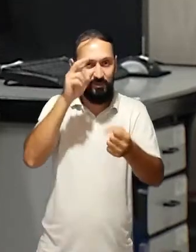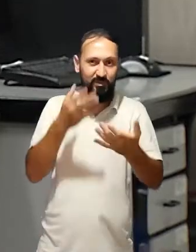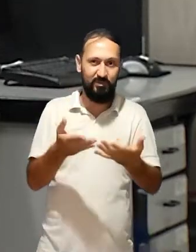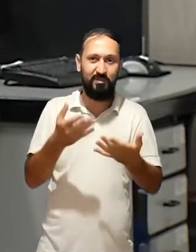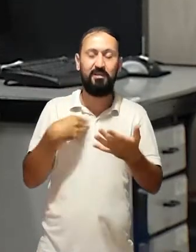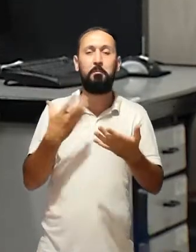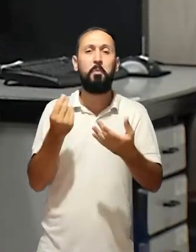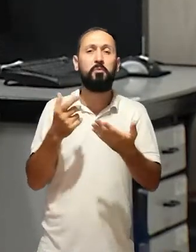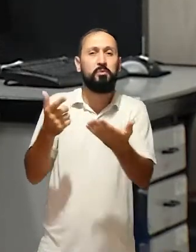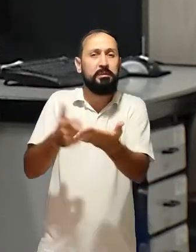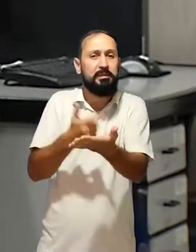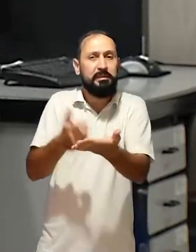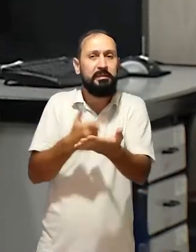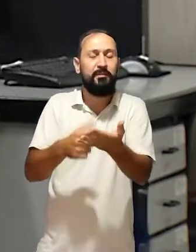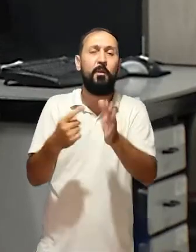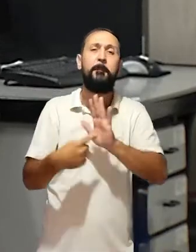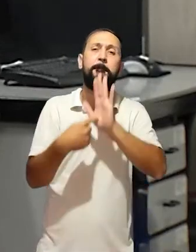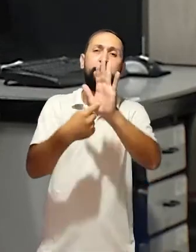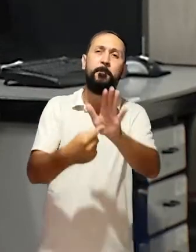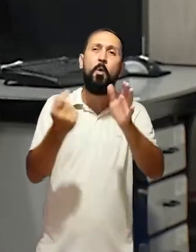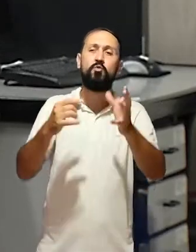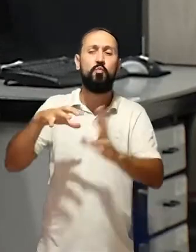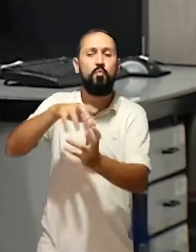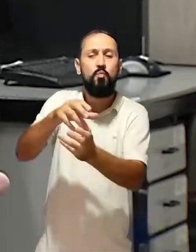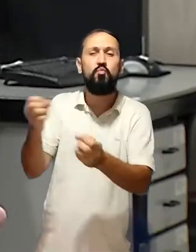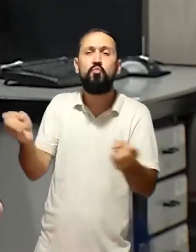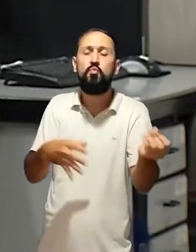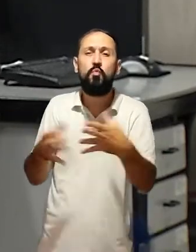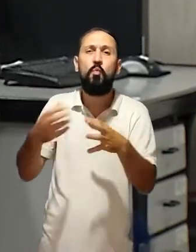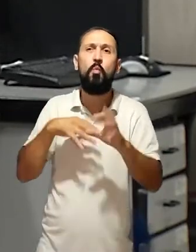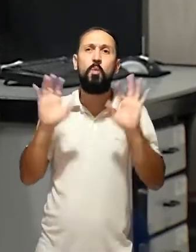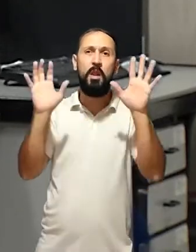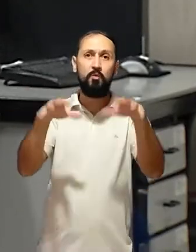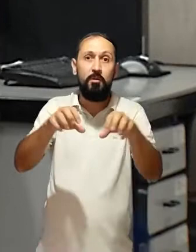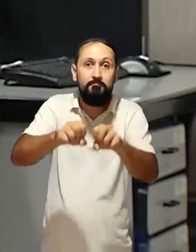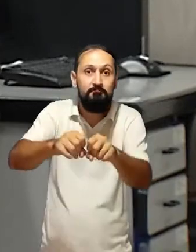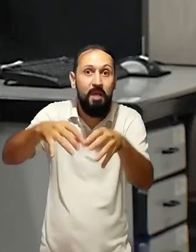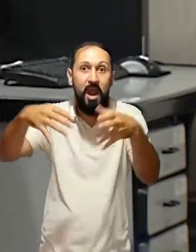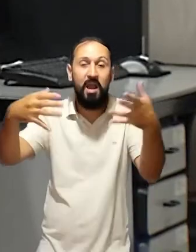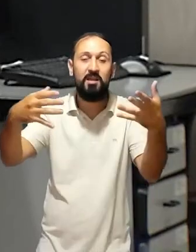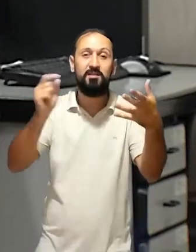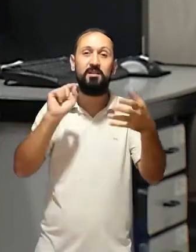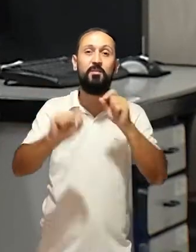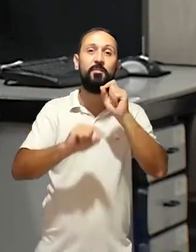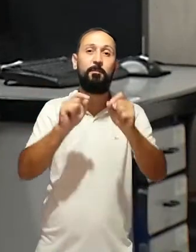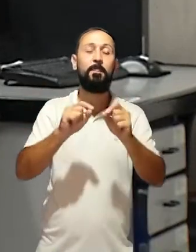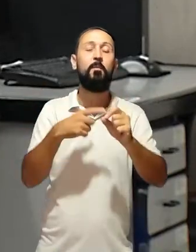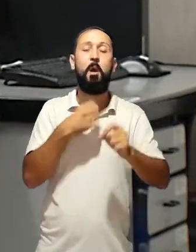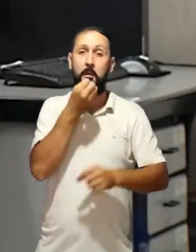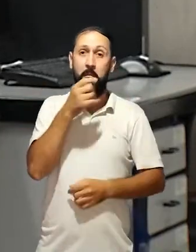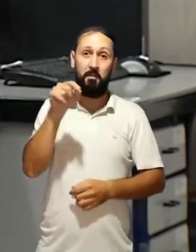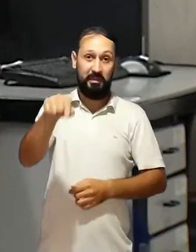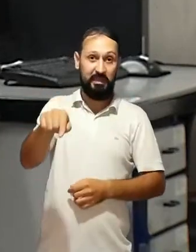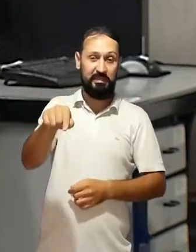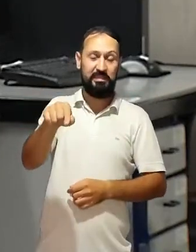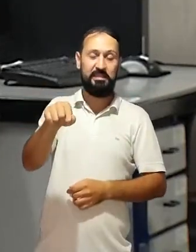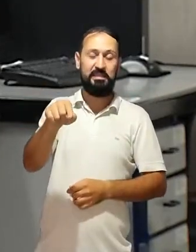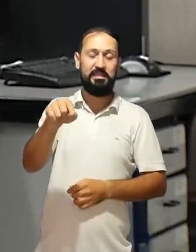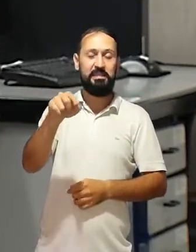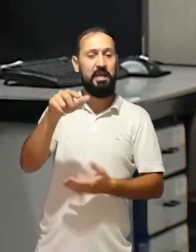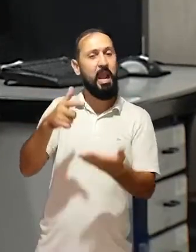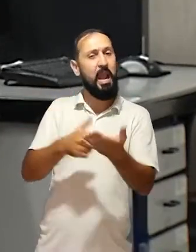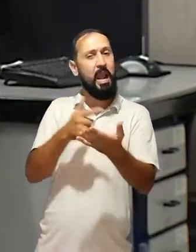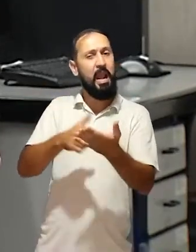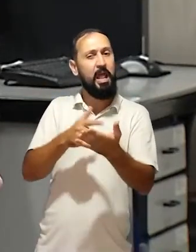do enredo. Muitas obras do gênero retratam mundos imaginários com criaturas mágicas. Uma vantagem do gênero